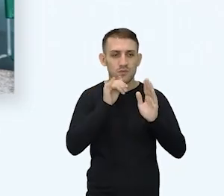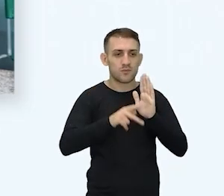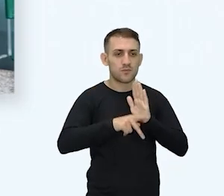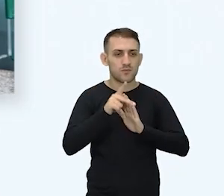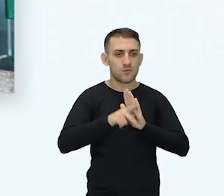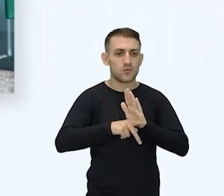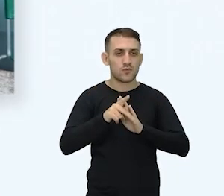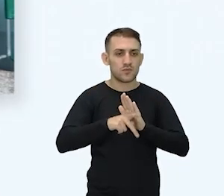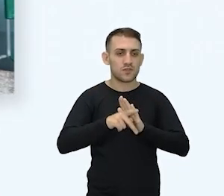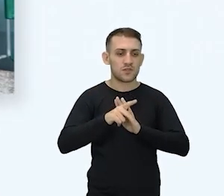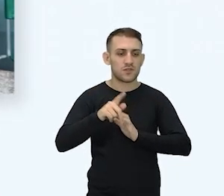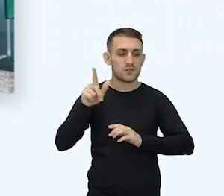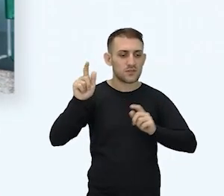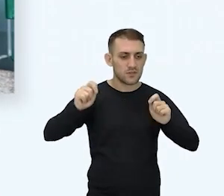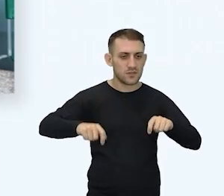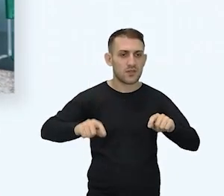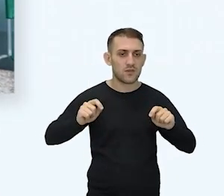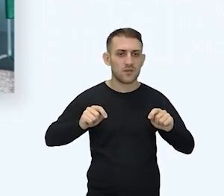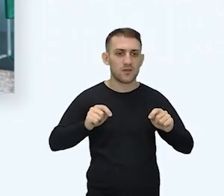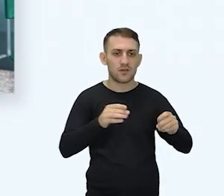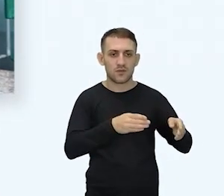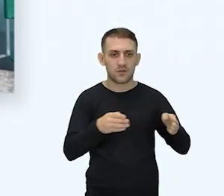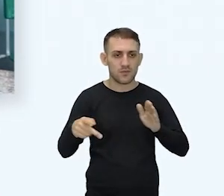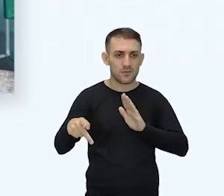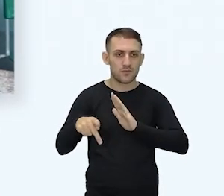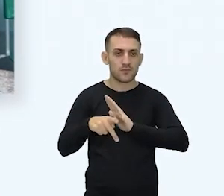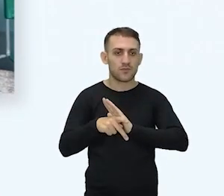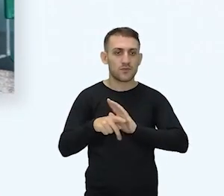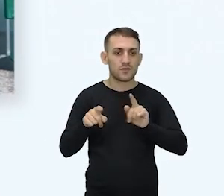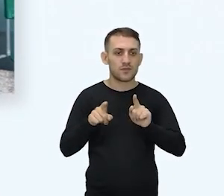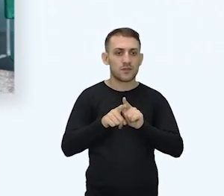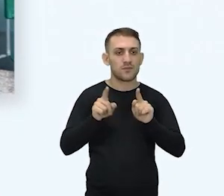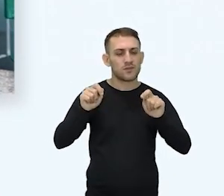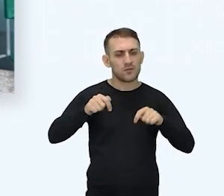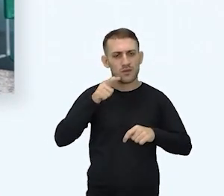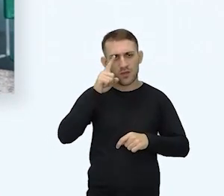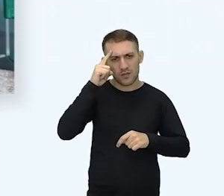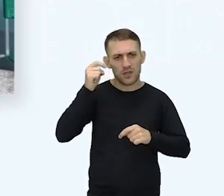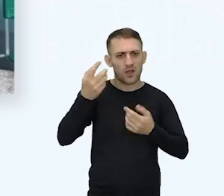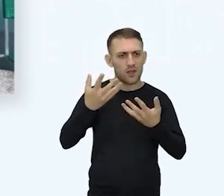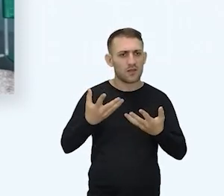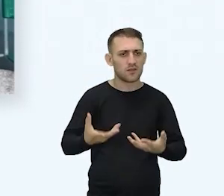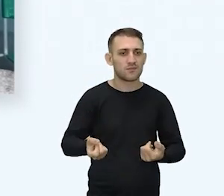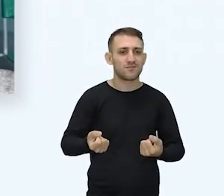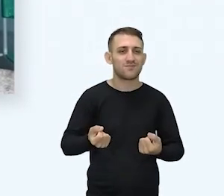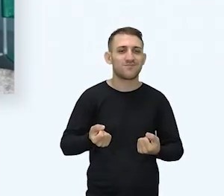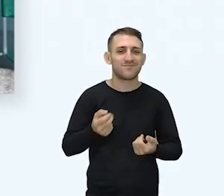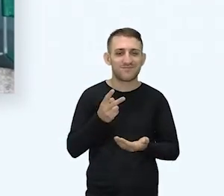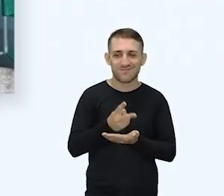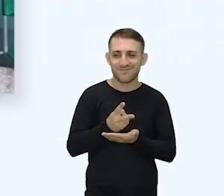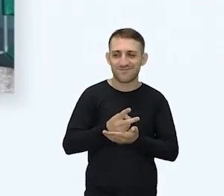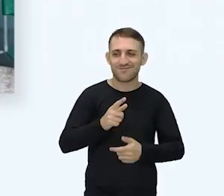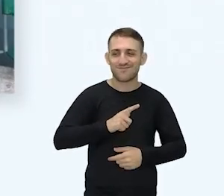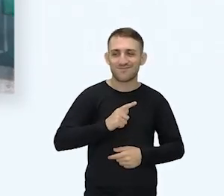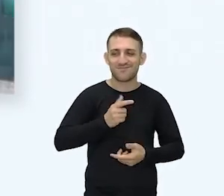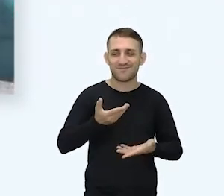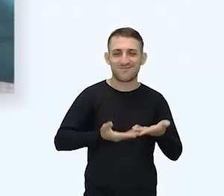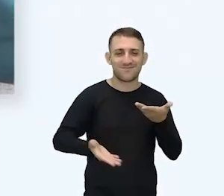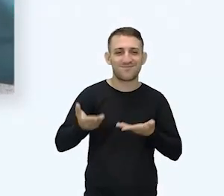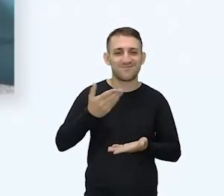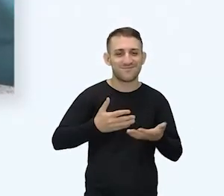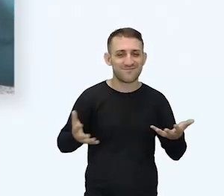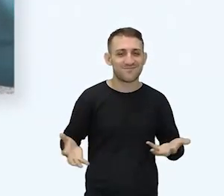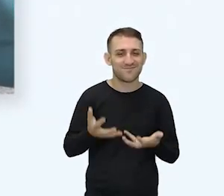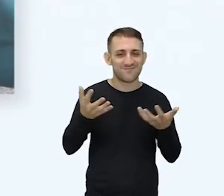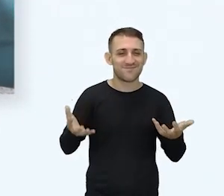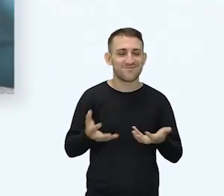né? Fossem protagonistas do projeto. E eles aderiram à ideia. E cada vez houve mais engajamento no projeto. Como o